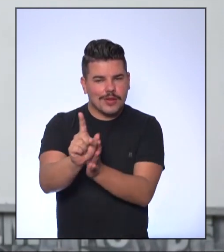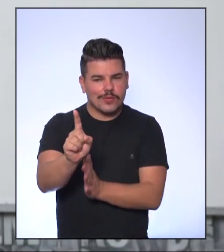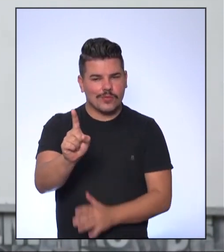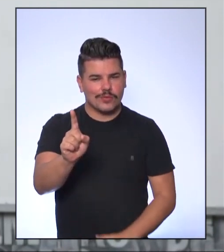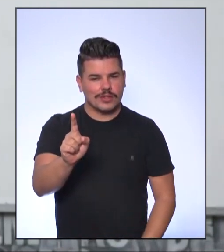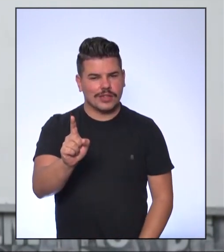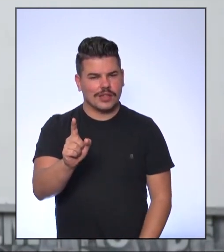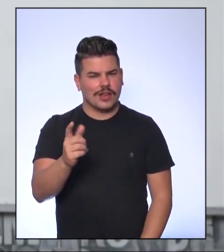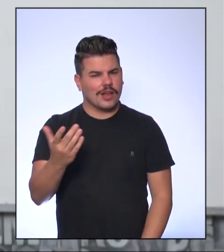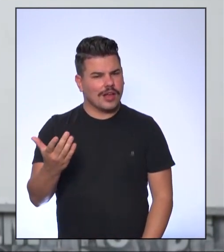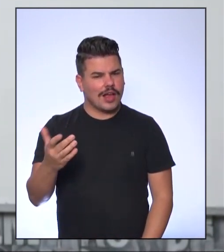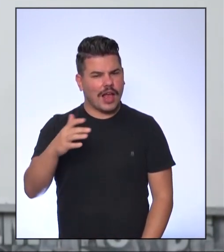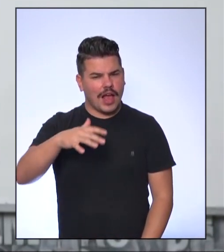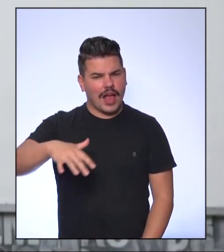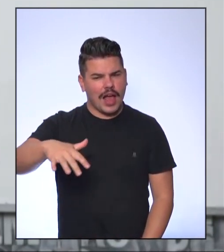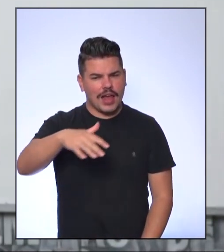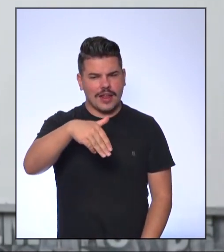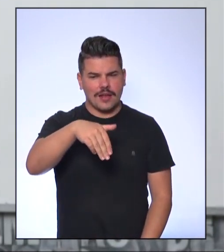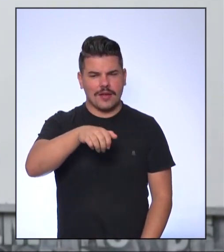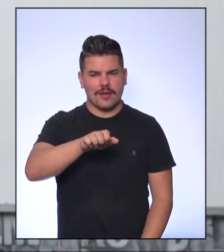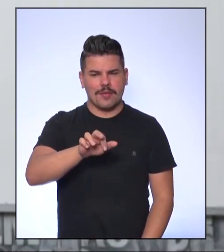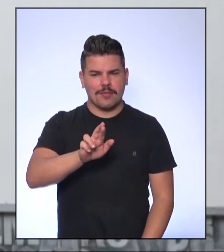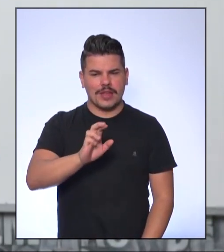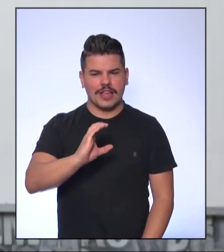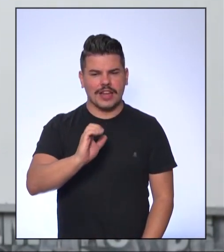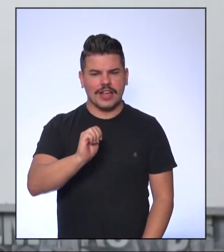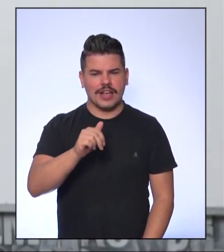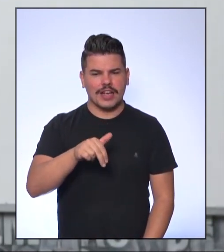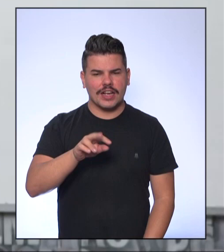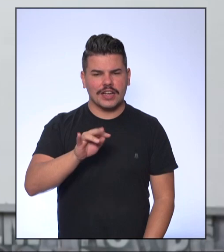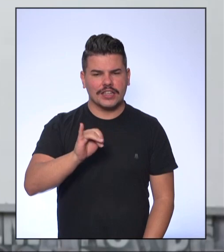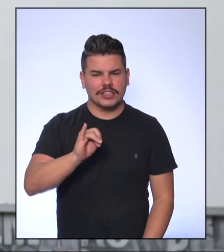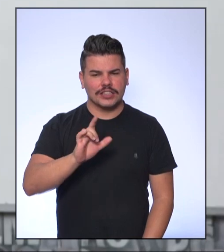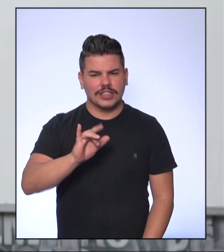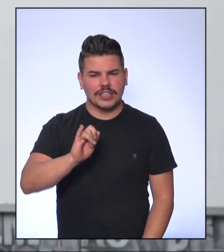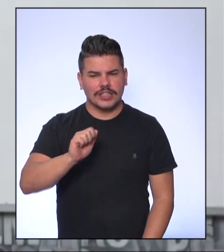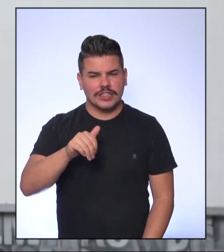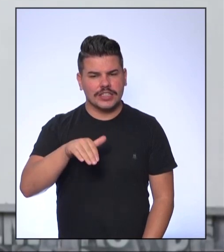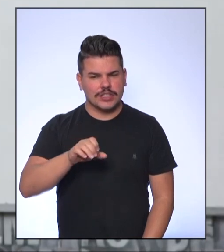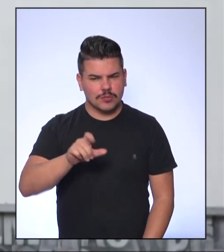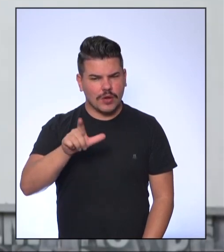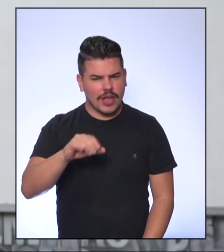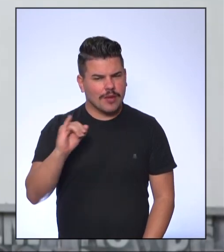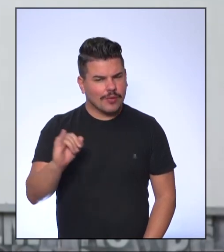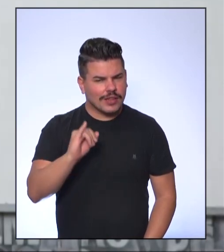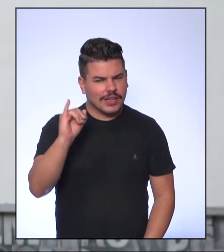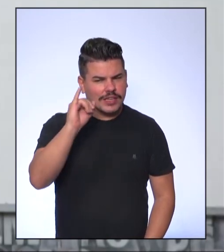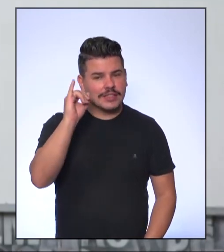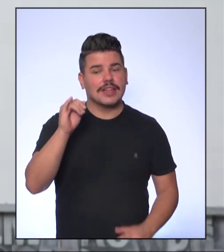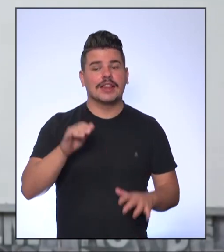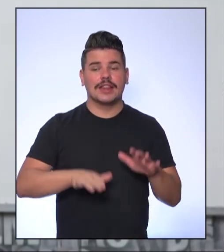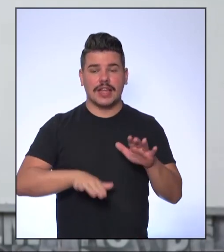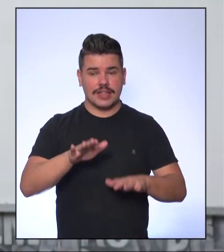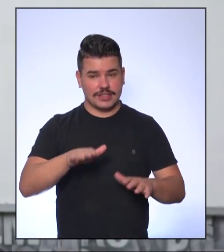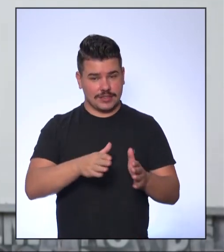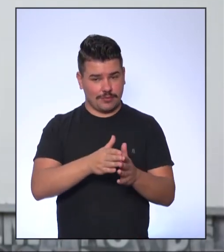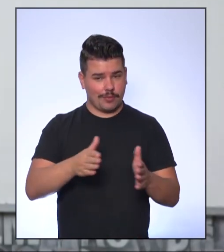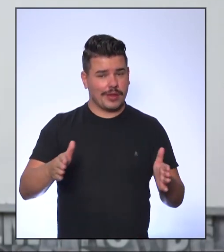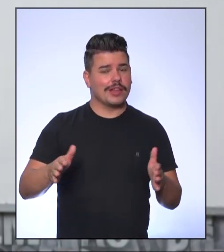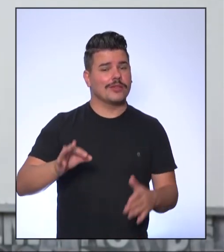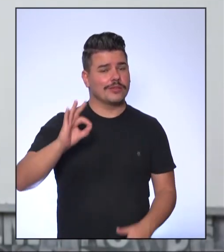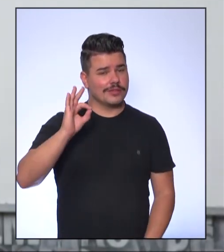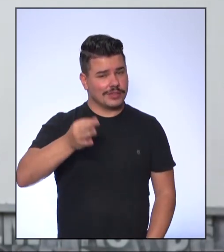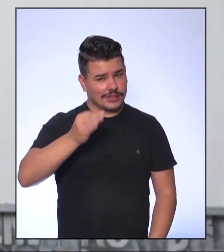O mercantilismo, professor, o mercantilismo, ele é importante para a gente neste momento? Ele